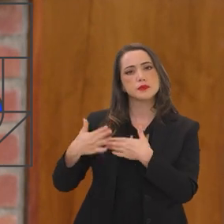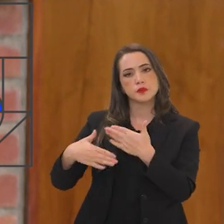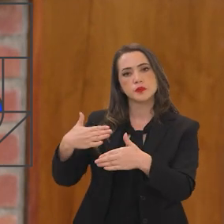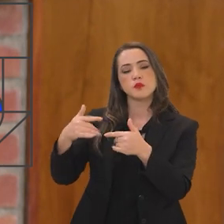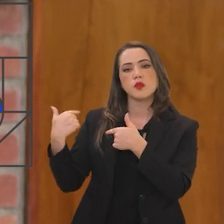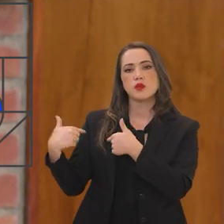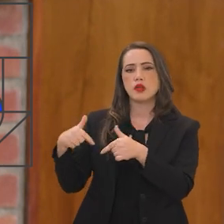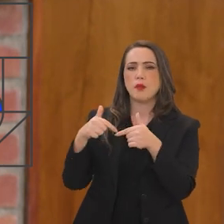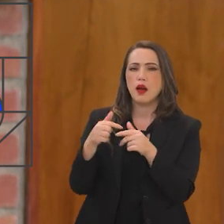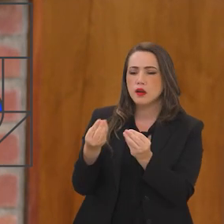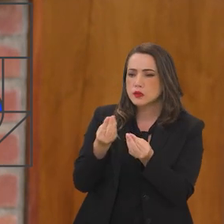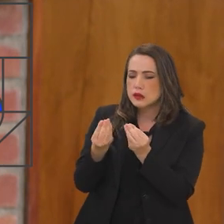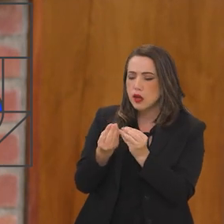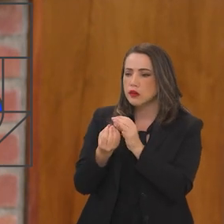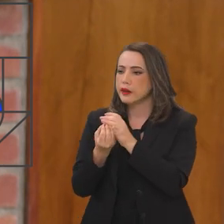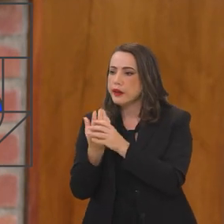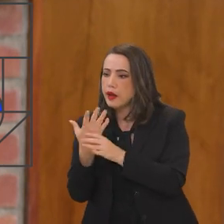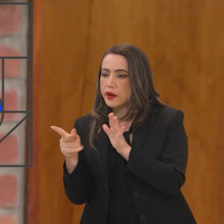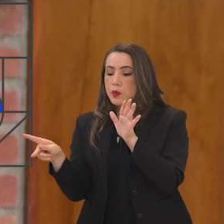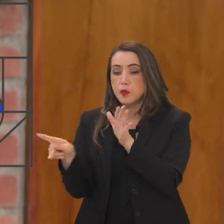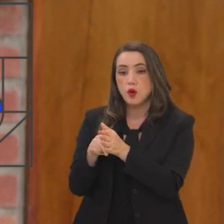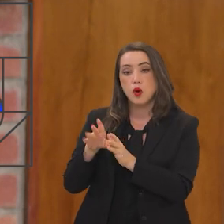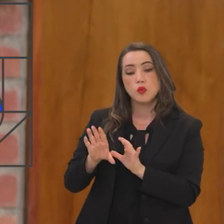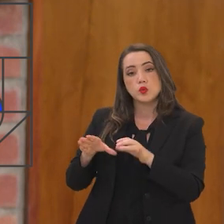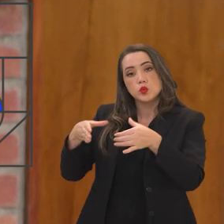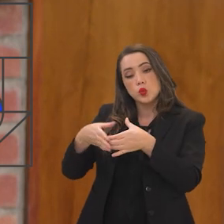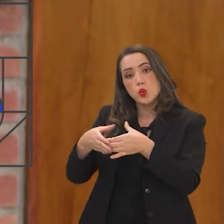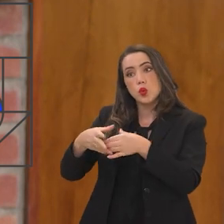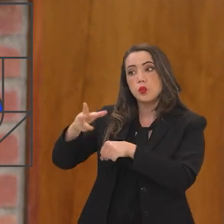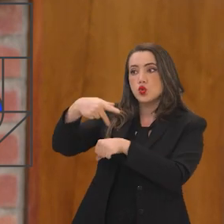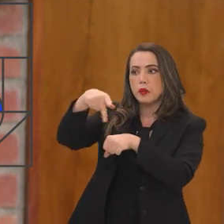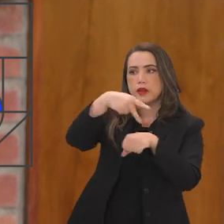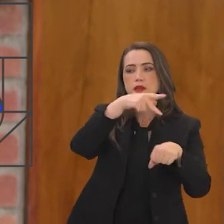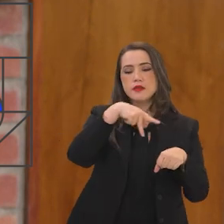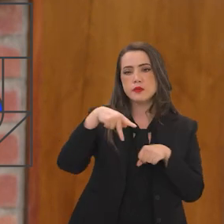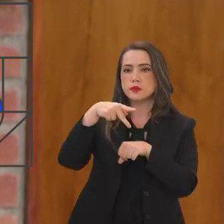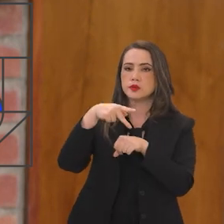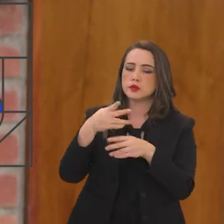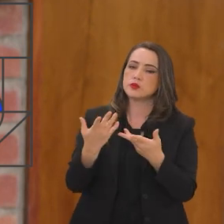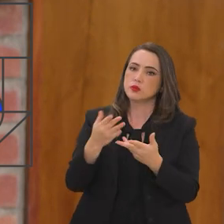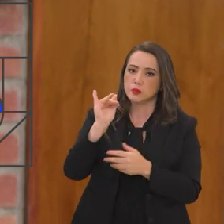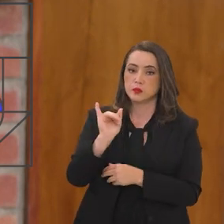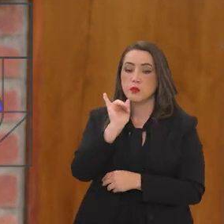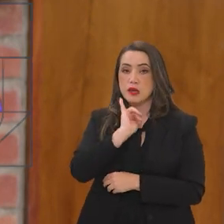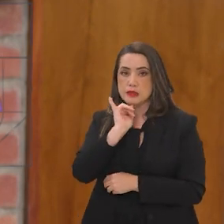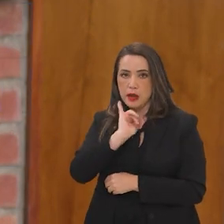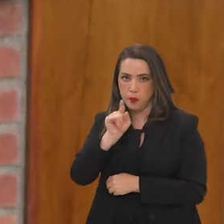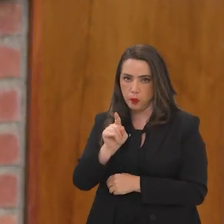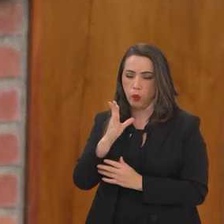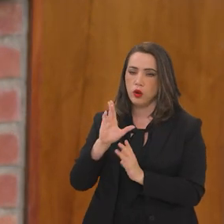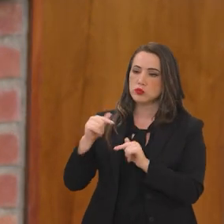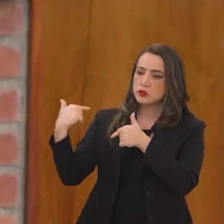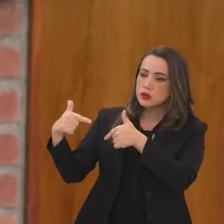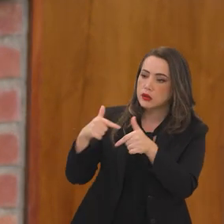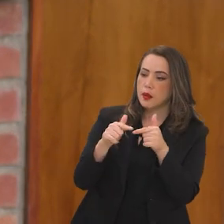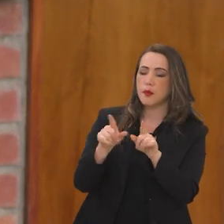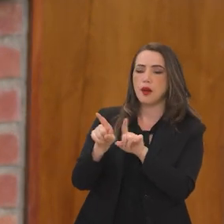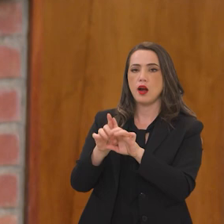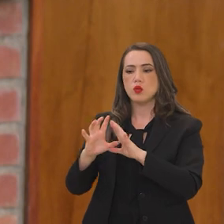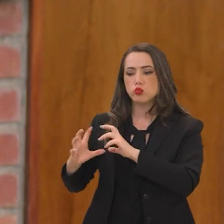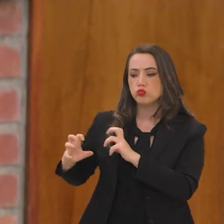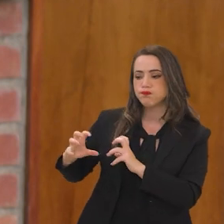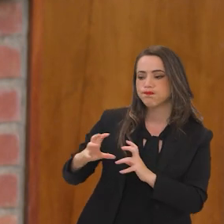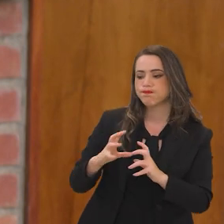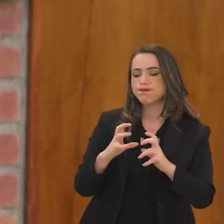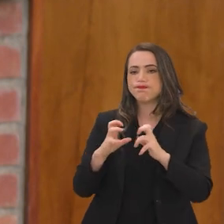efetivamente gestadas geradas dentro da Comunidade dos vários países um exemplo é a contribuição que os países tem nas emissões de gases